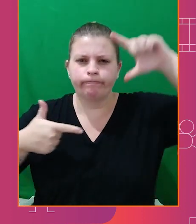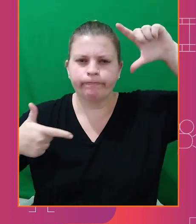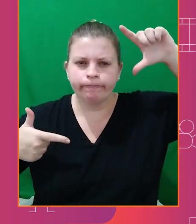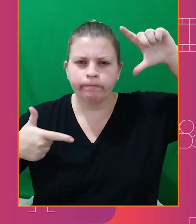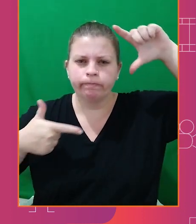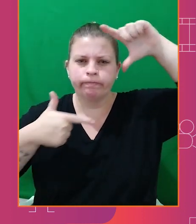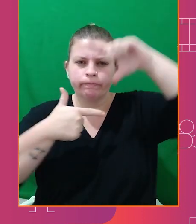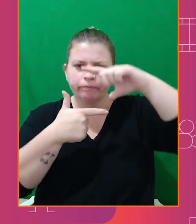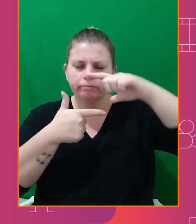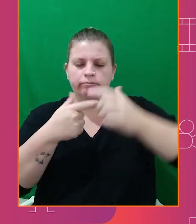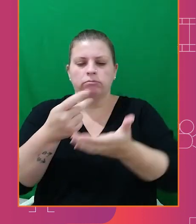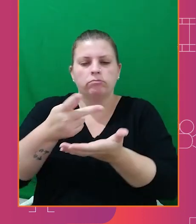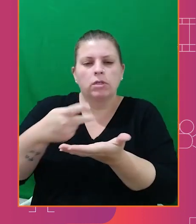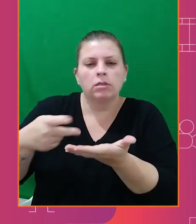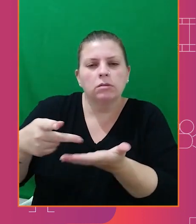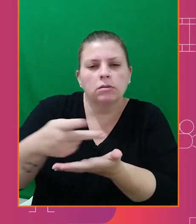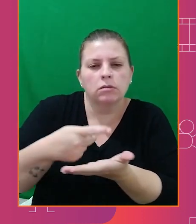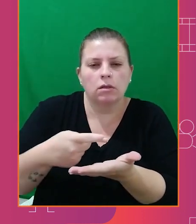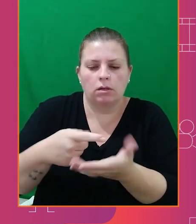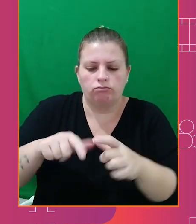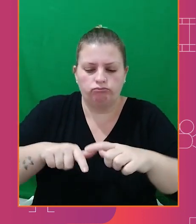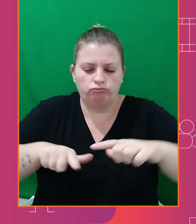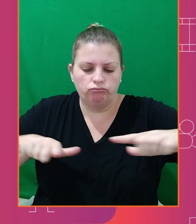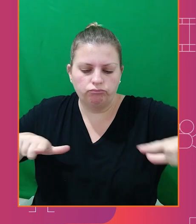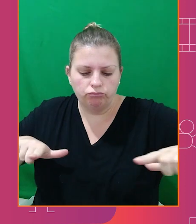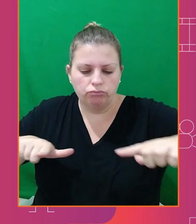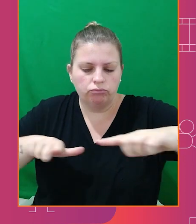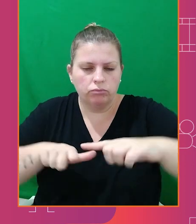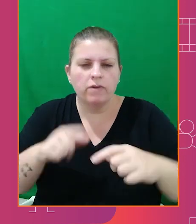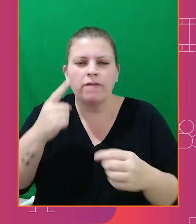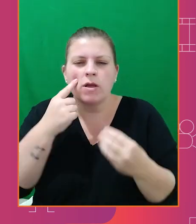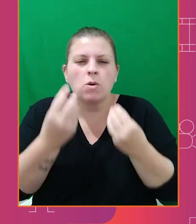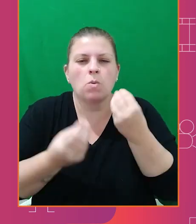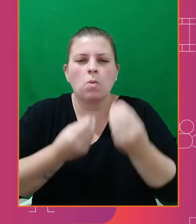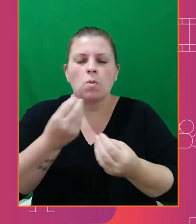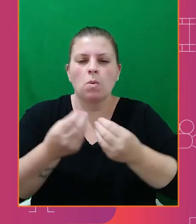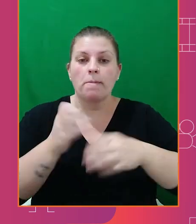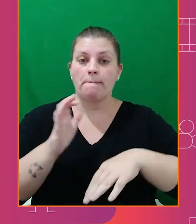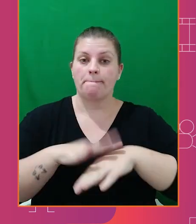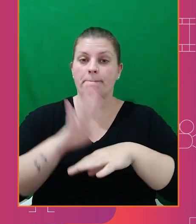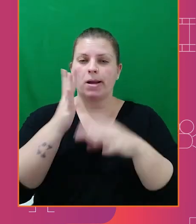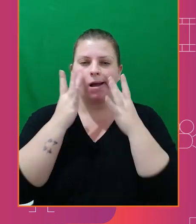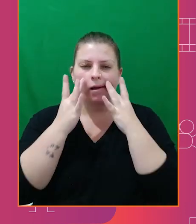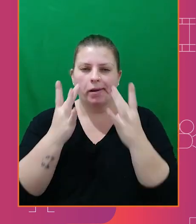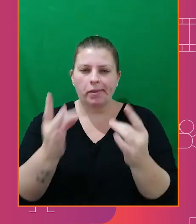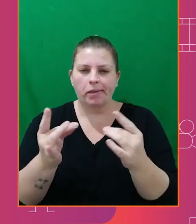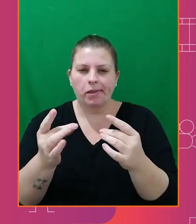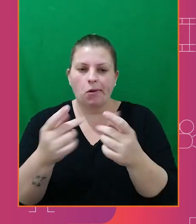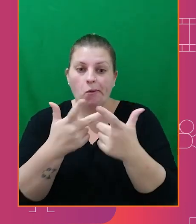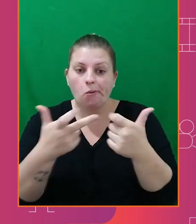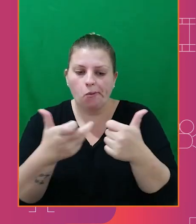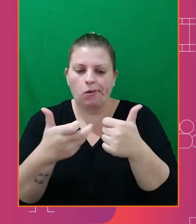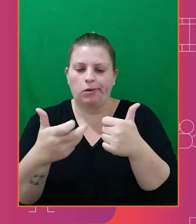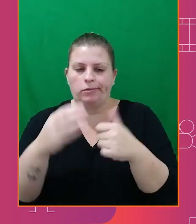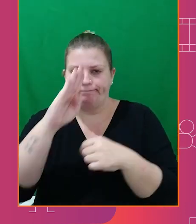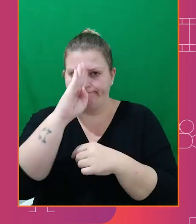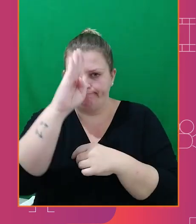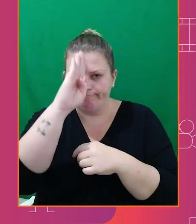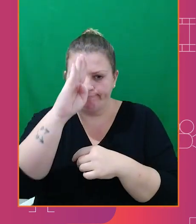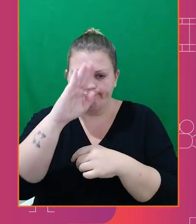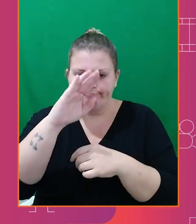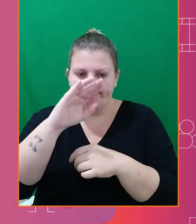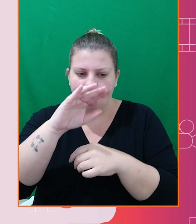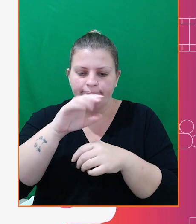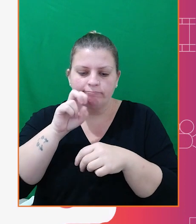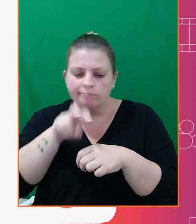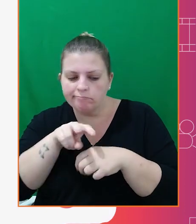desenhos e como utilizá-lo para dar mais atenção aos elementos importantes em cada momento.